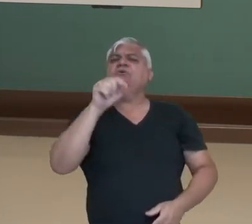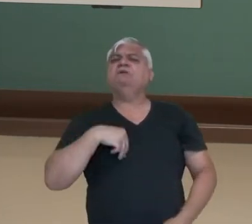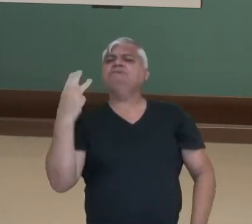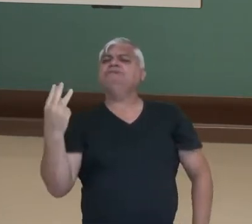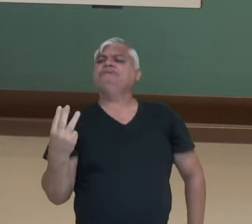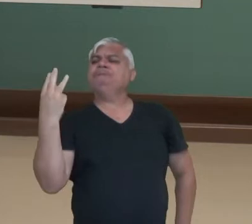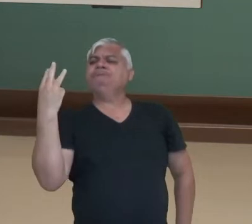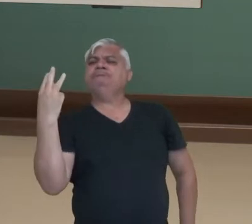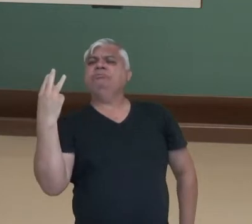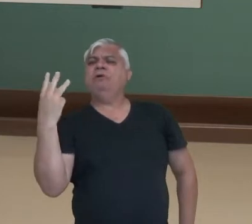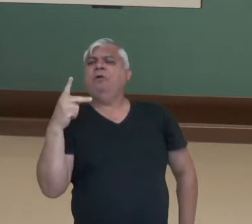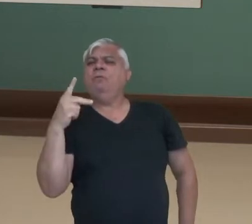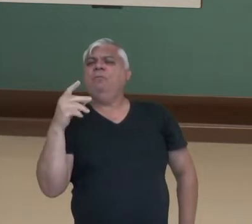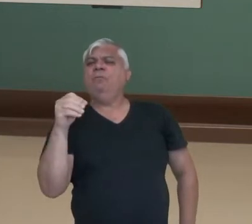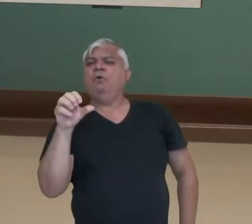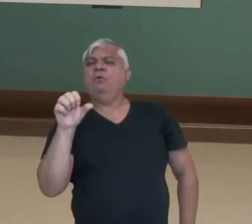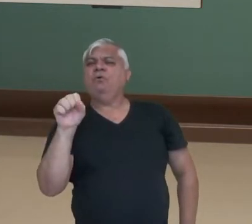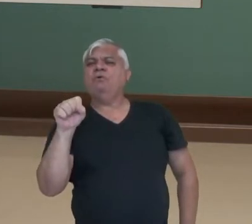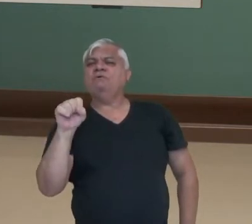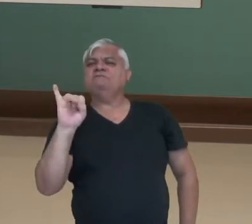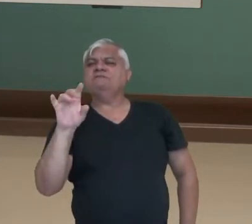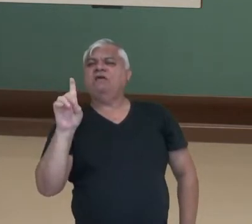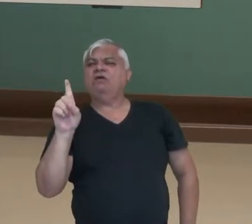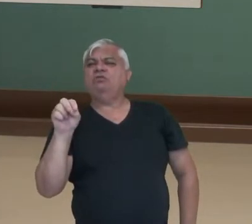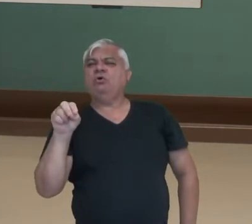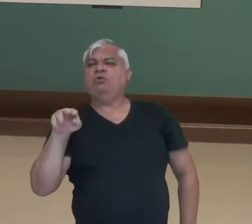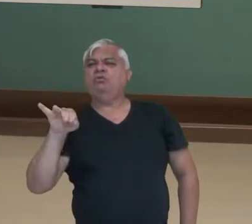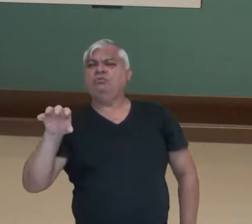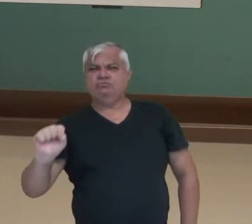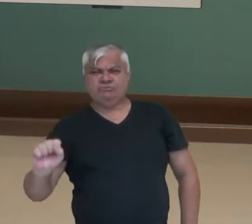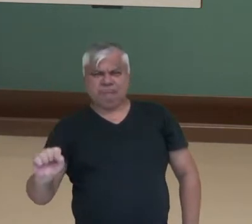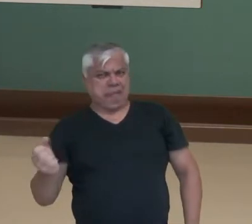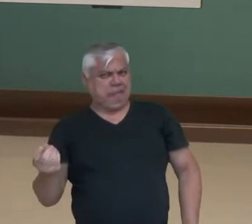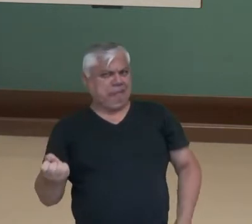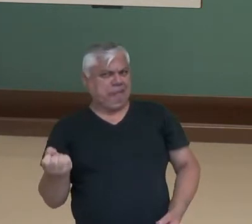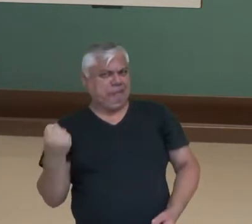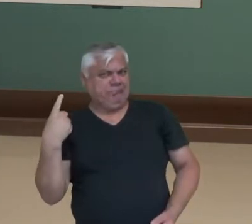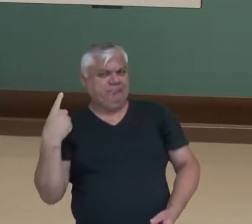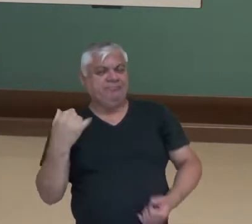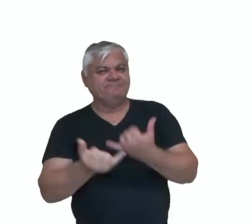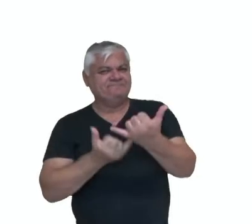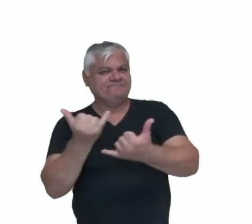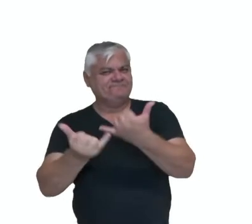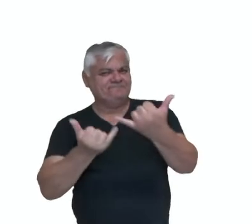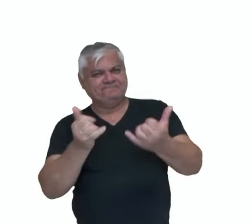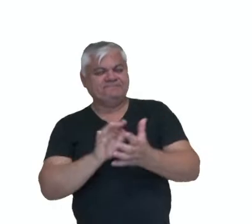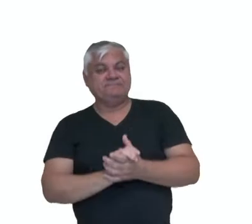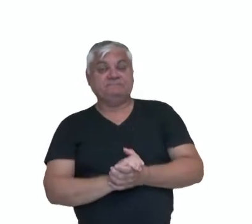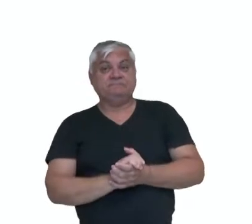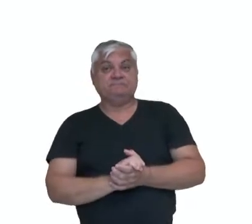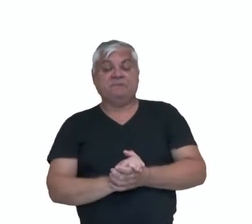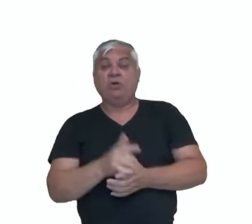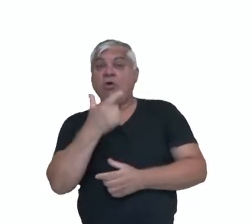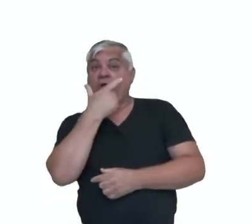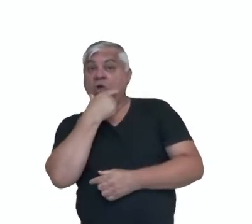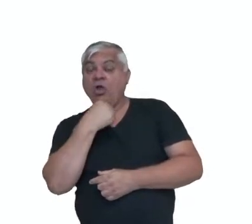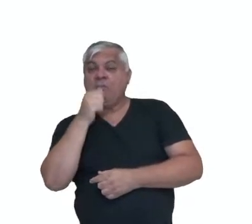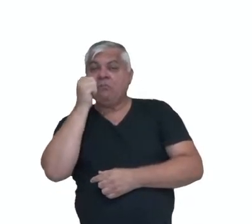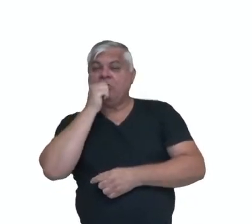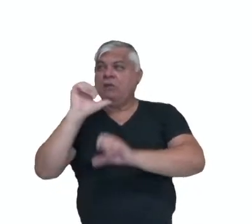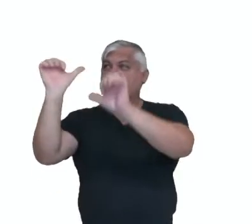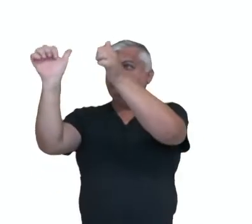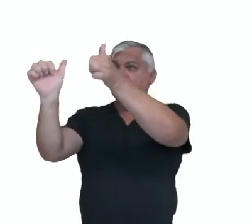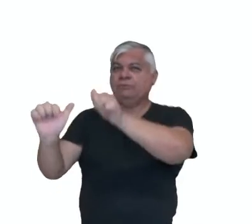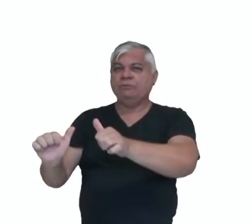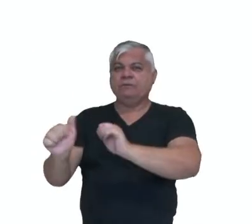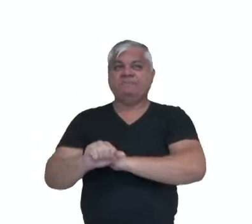ser Poseidões? Eu tô brincando, pá. Os deuses e deusas do Monte Olimpo. Vamos conhecer eles.